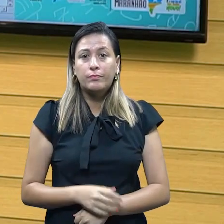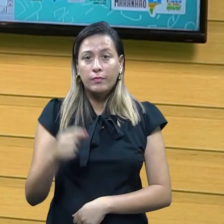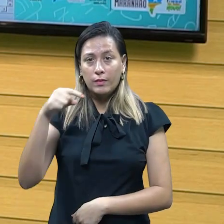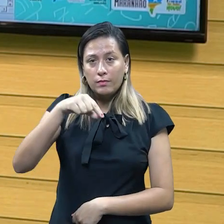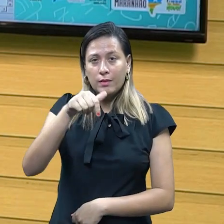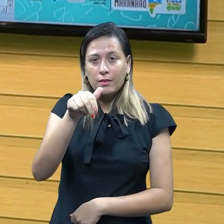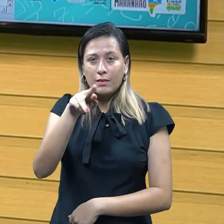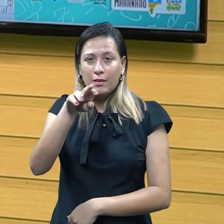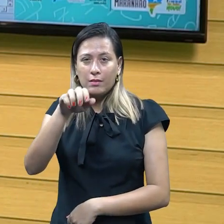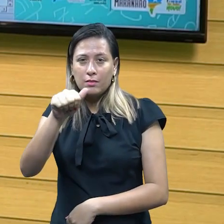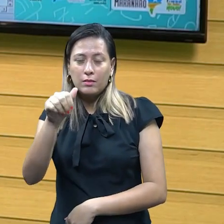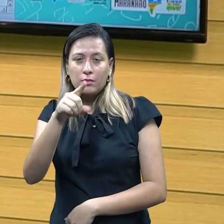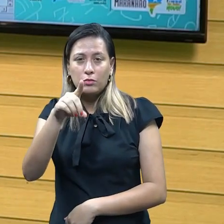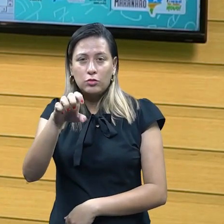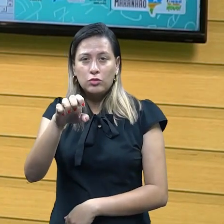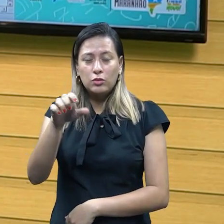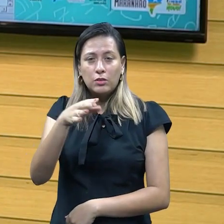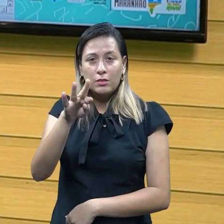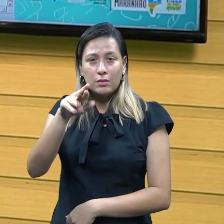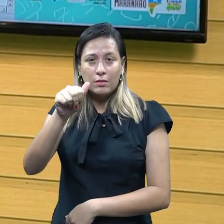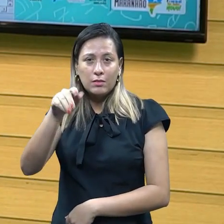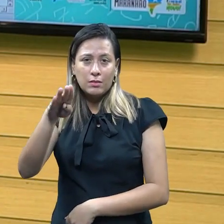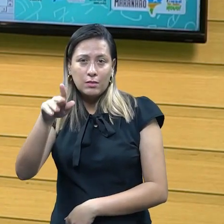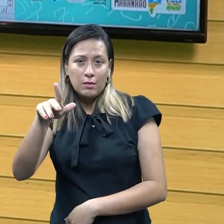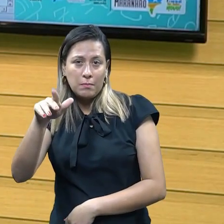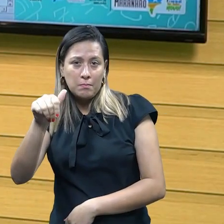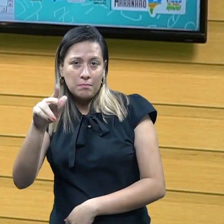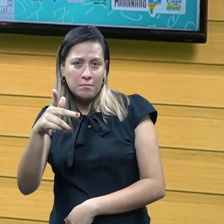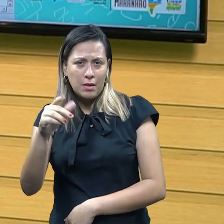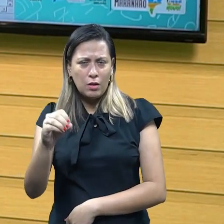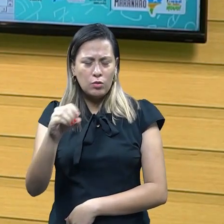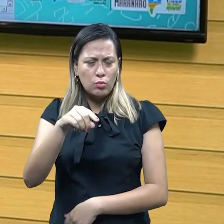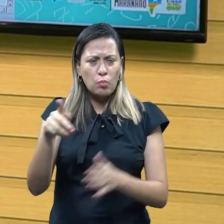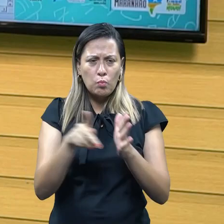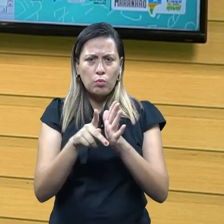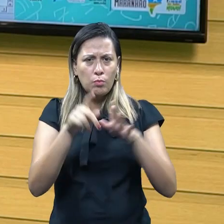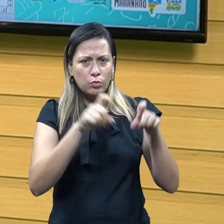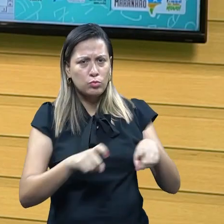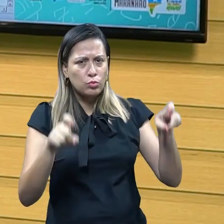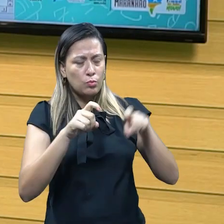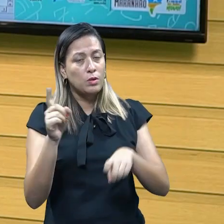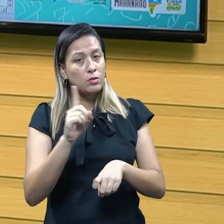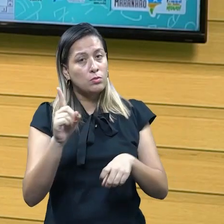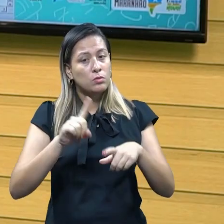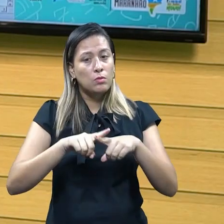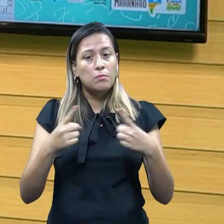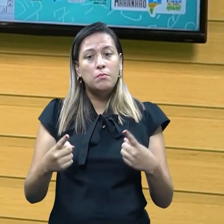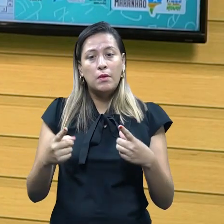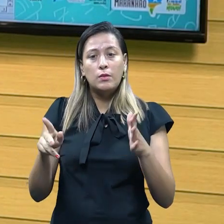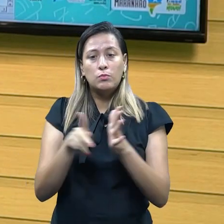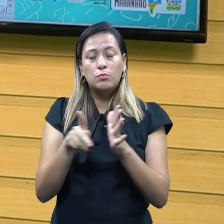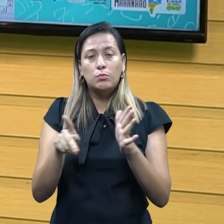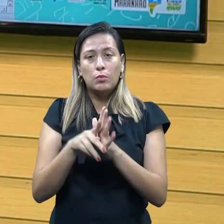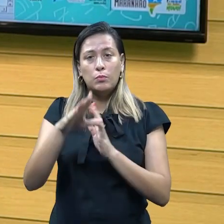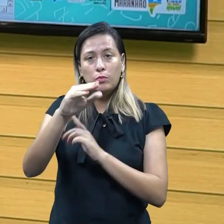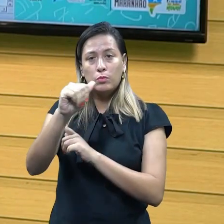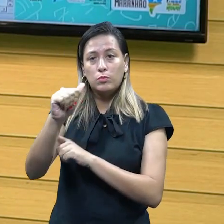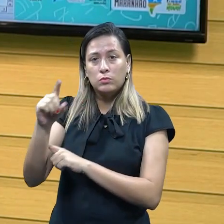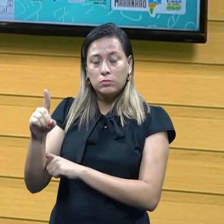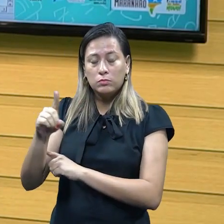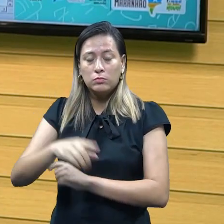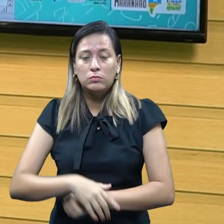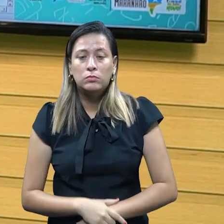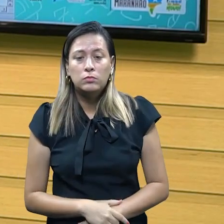trabalho, não estamos falando da área de trabalho do computador, e sim do ambiente CAD, conhecido também como área gráfica. Então, como eu